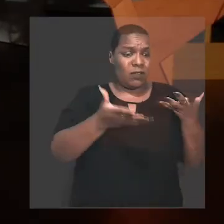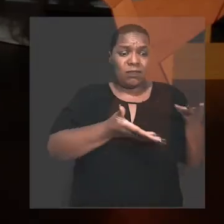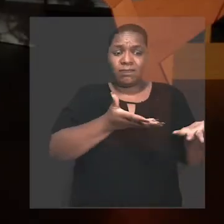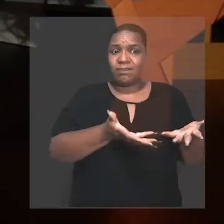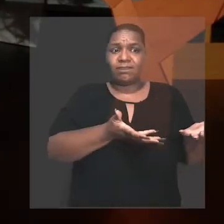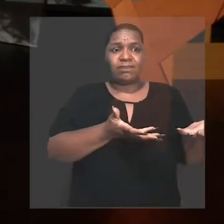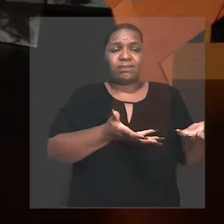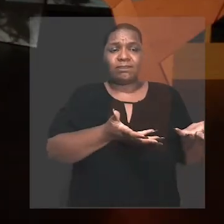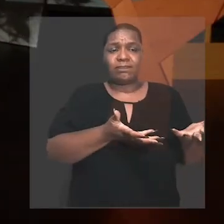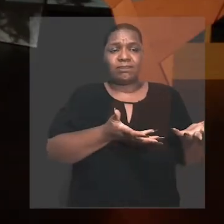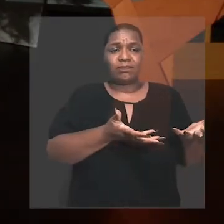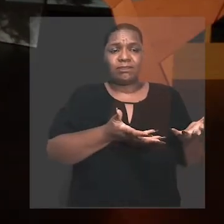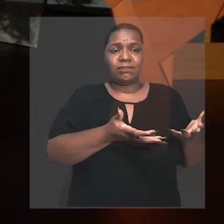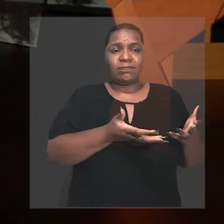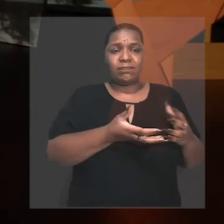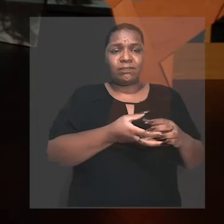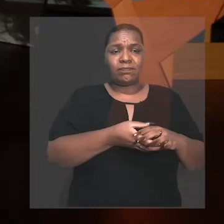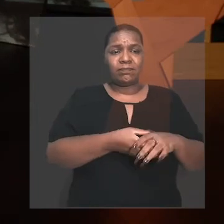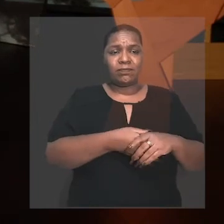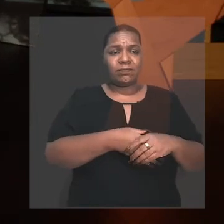sei o que fazer com tudo isso.